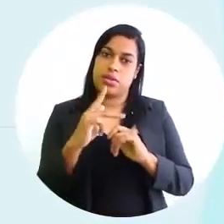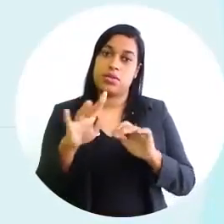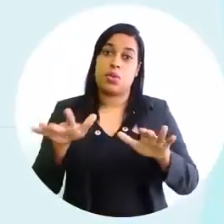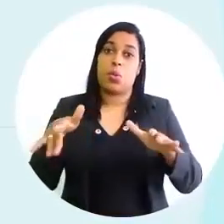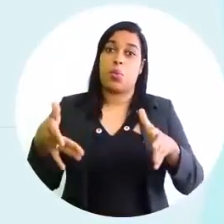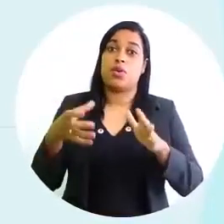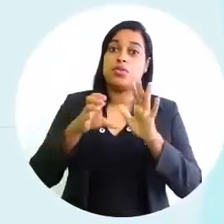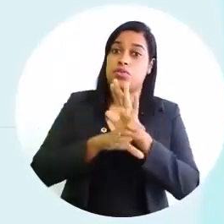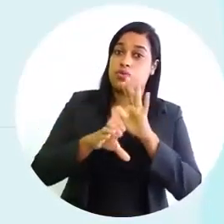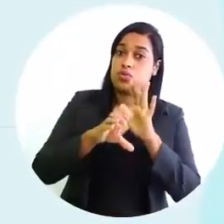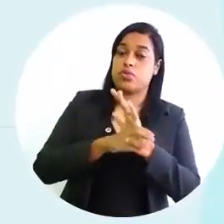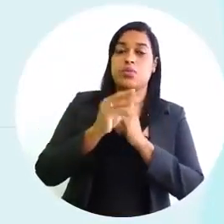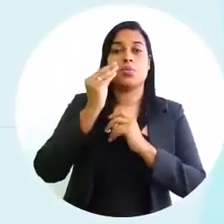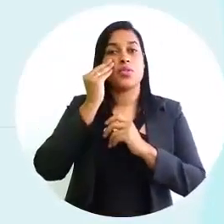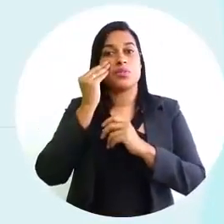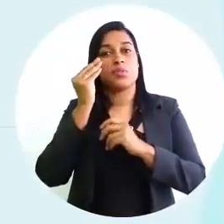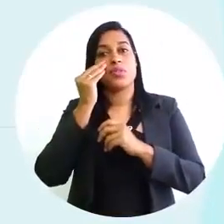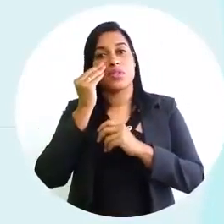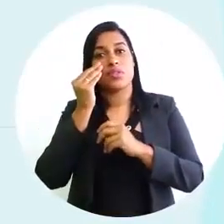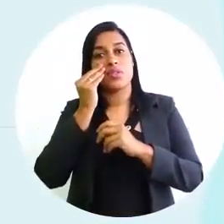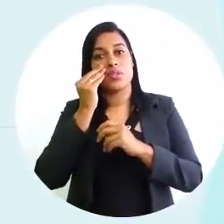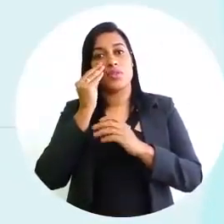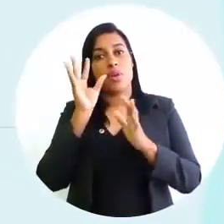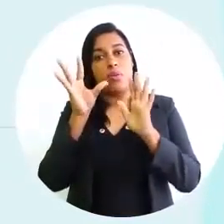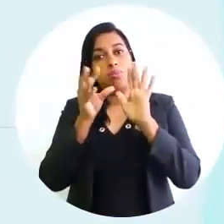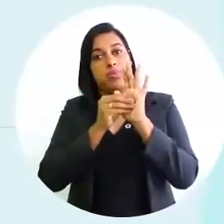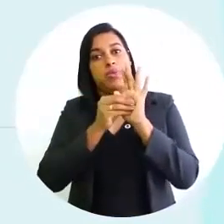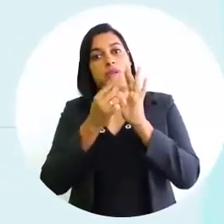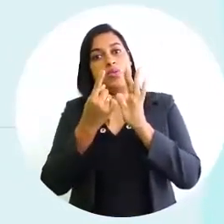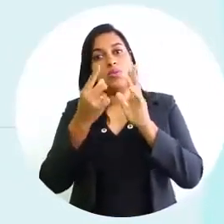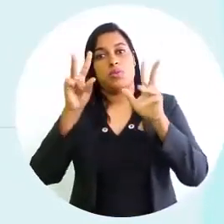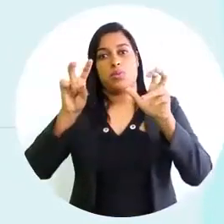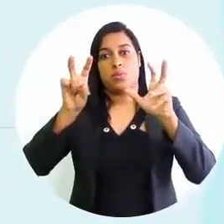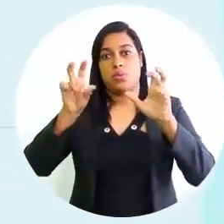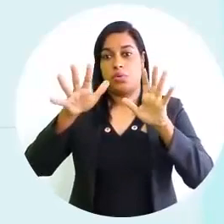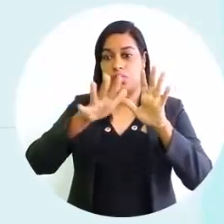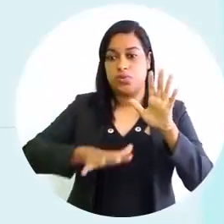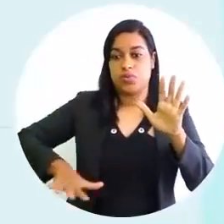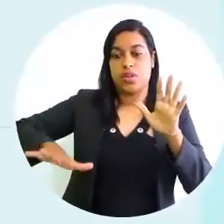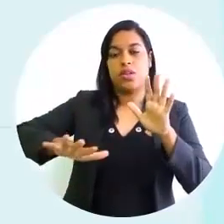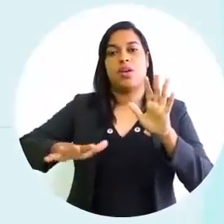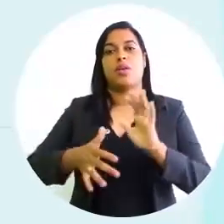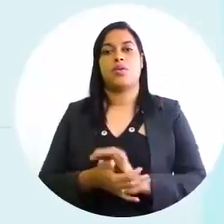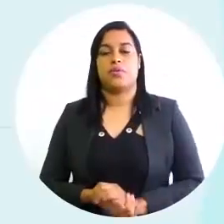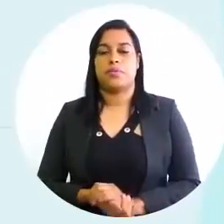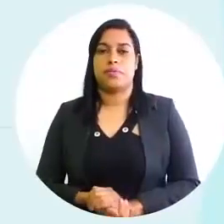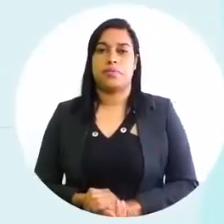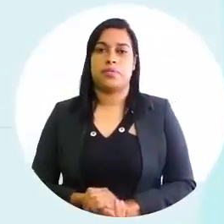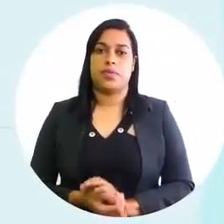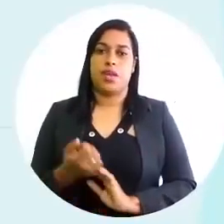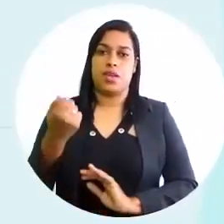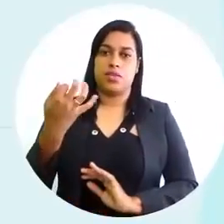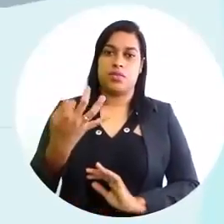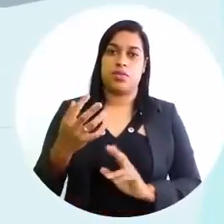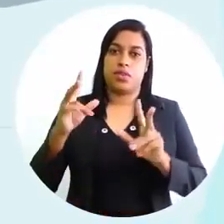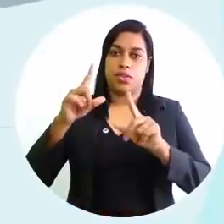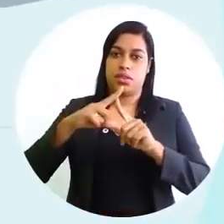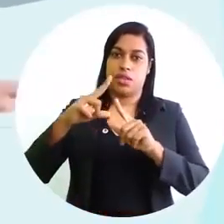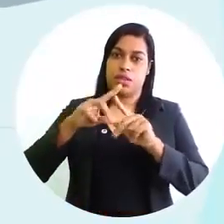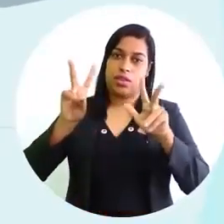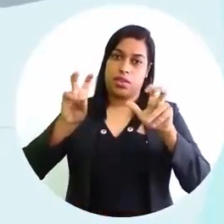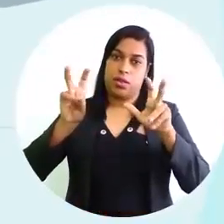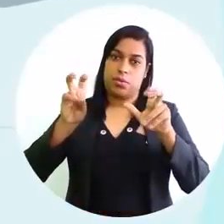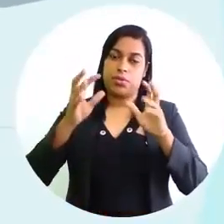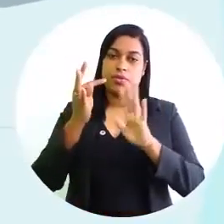são os conceitos mais específicos que estão contidos dentro de um termo mais geral. E aí que a gente fala das tipologias de termos. Tem os